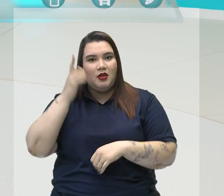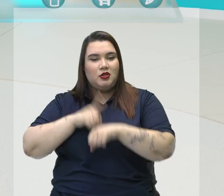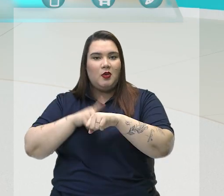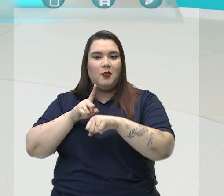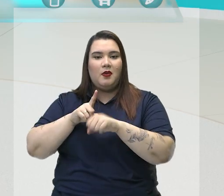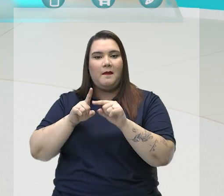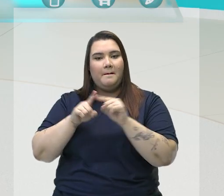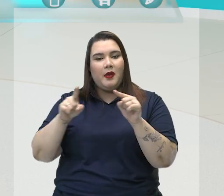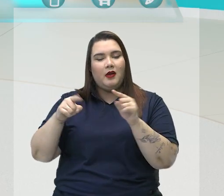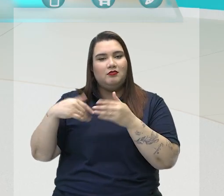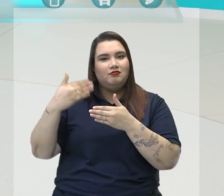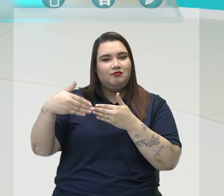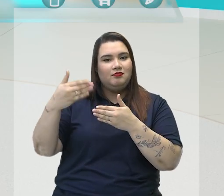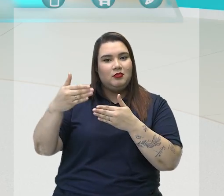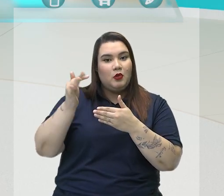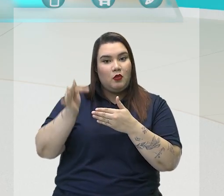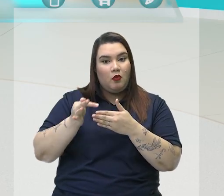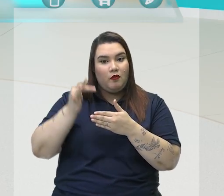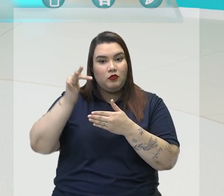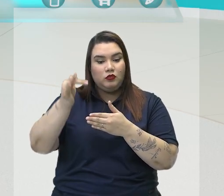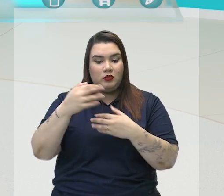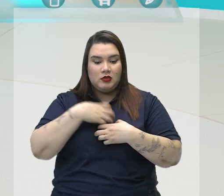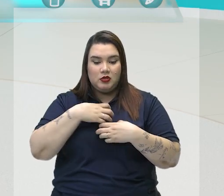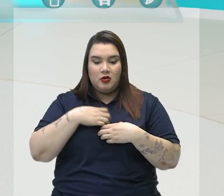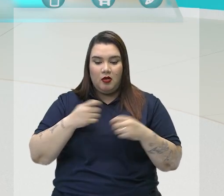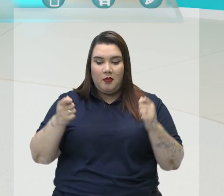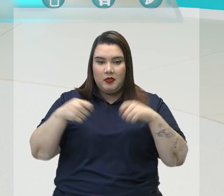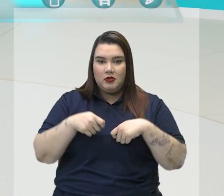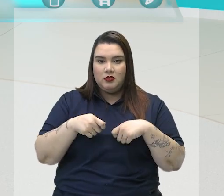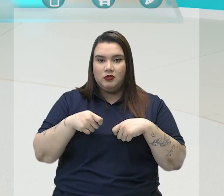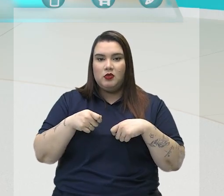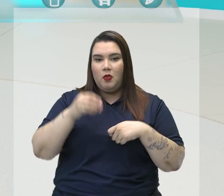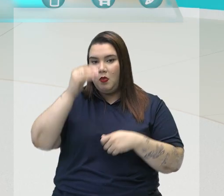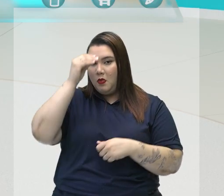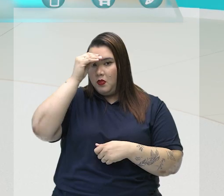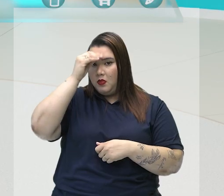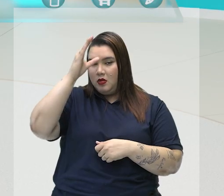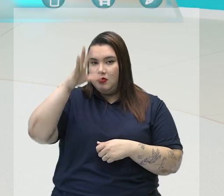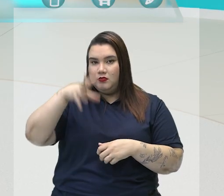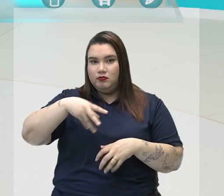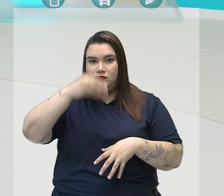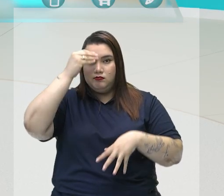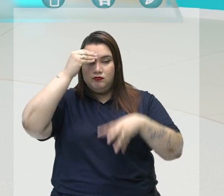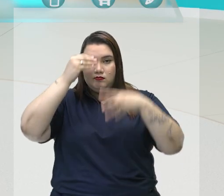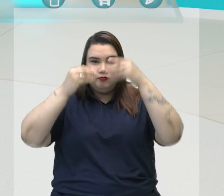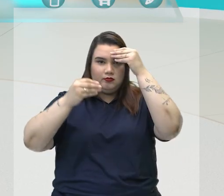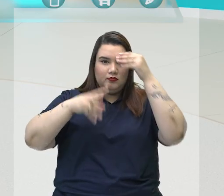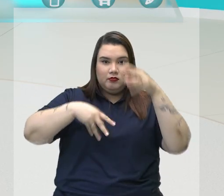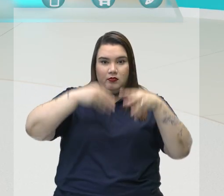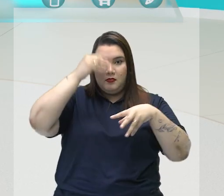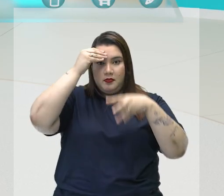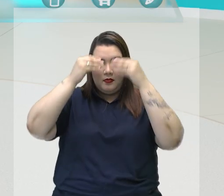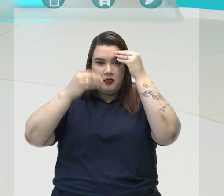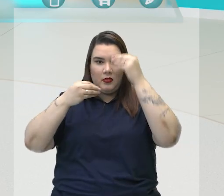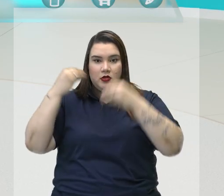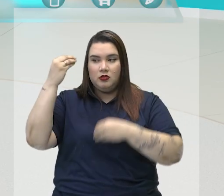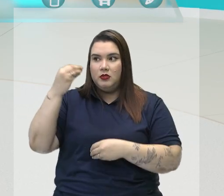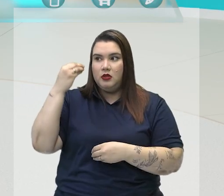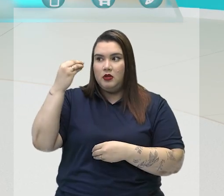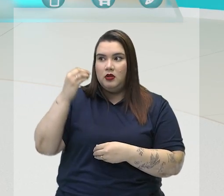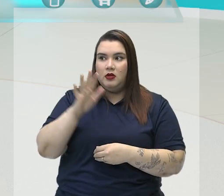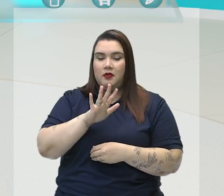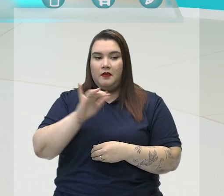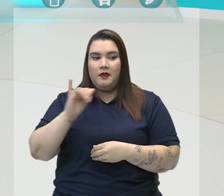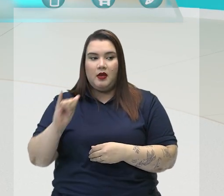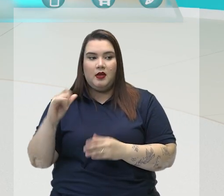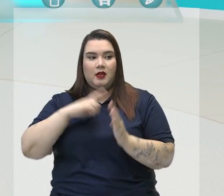momento. Mais à frente, quando estivermos preparados, todo esse conhecimento, essa experiência, vai fazer sentido